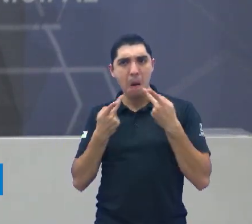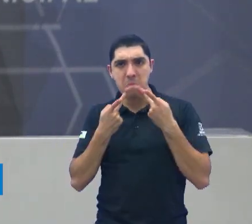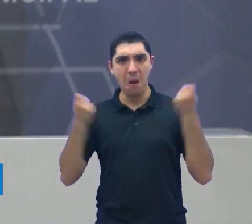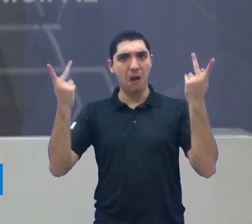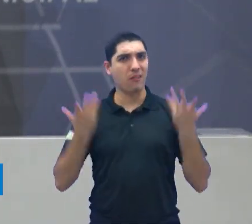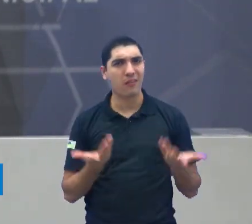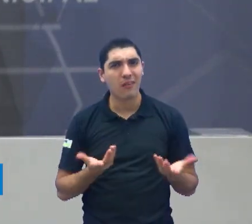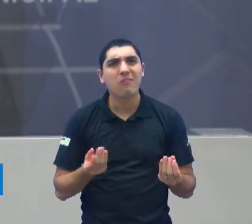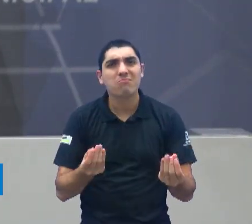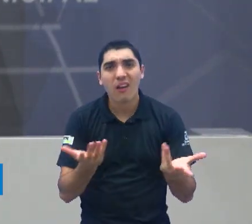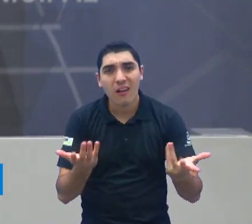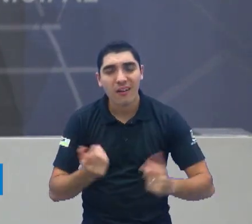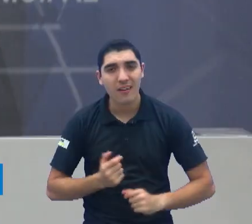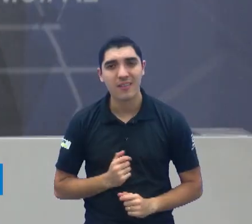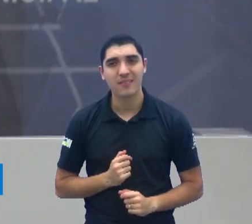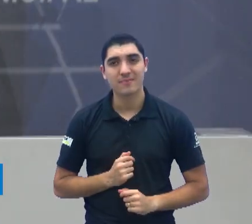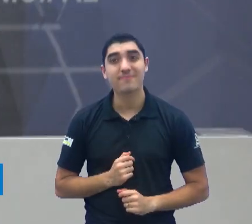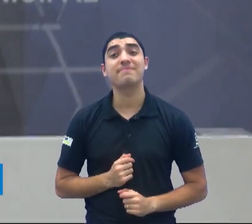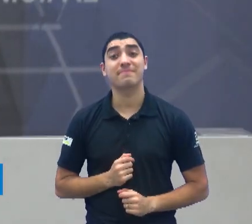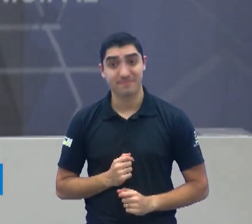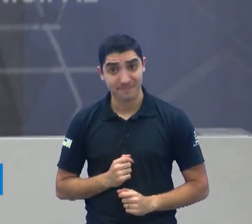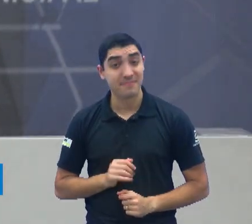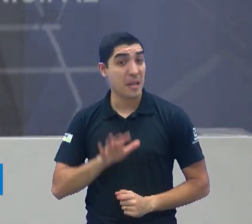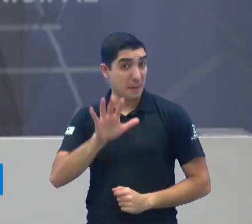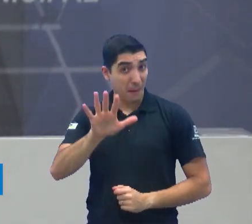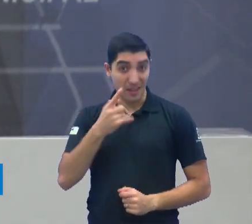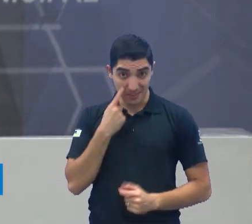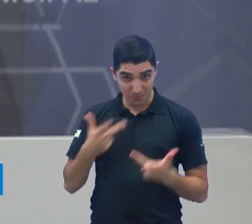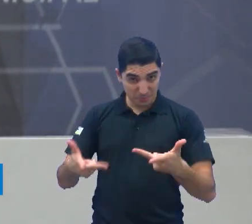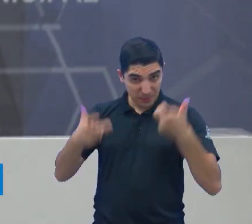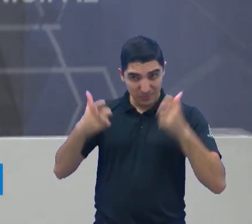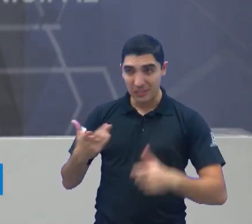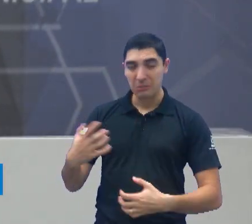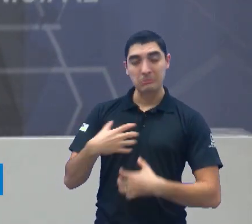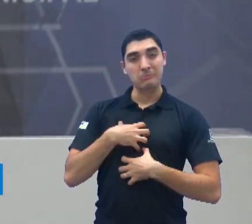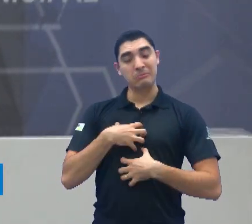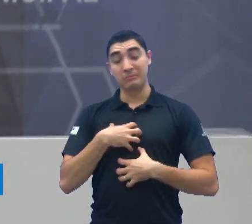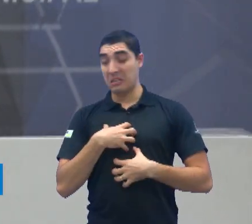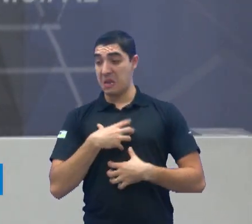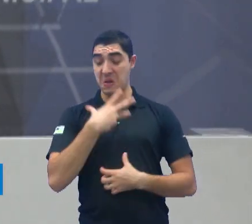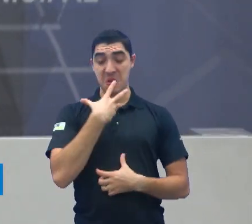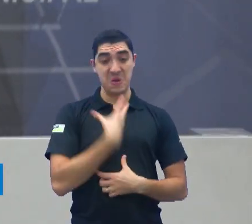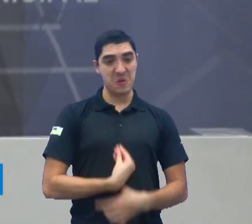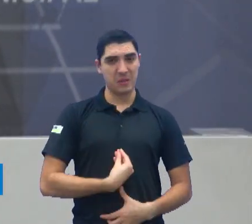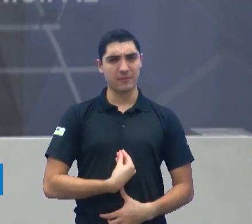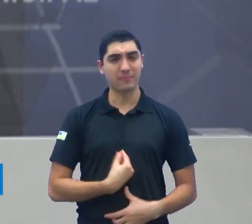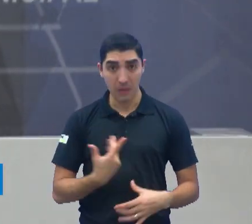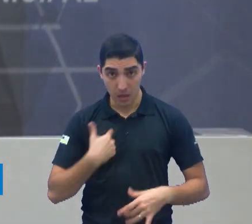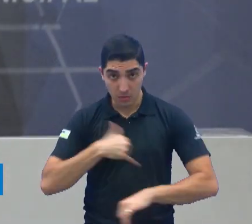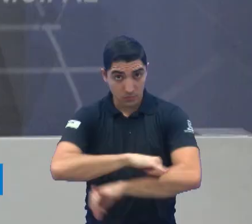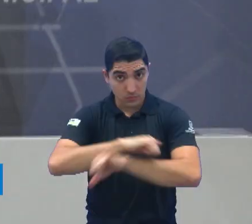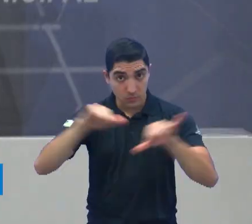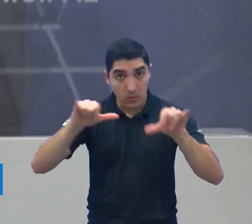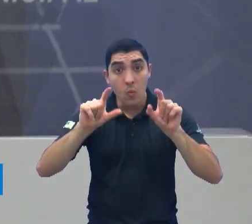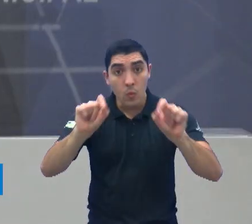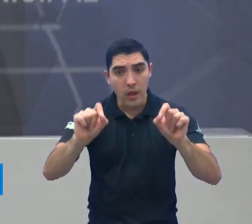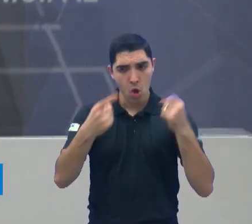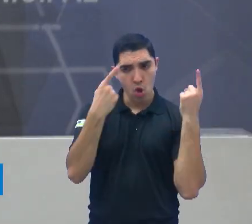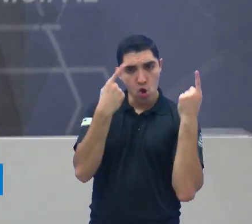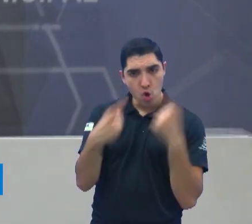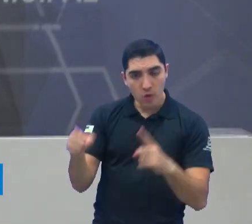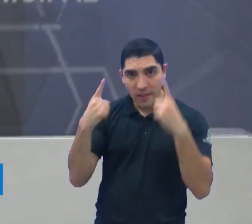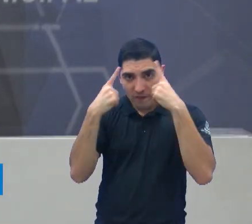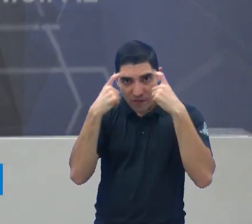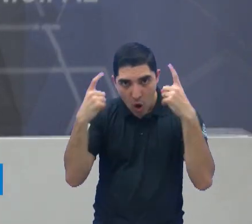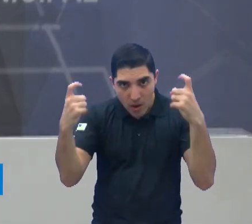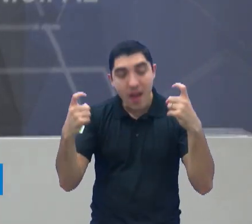as mulheres. Mas via revolta, né, revoltado. E aqui quero deixar muito claro, combater a violência contra a